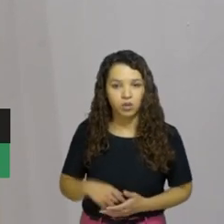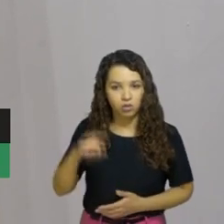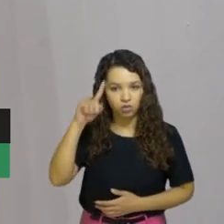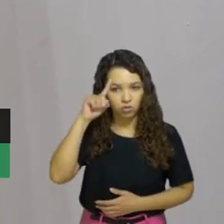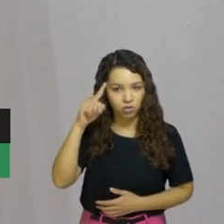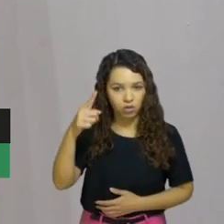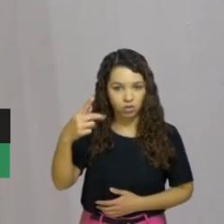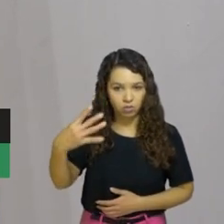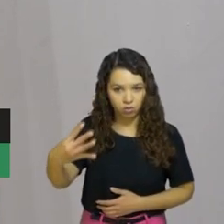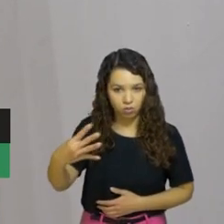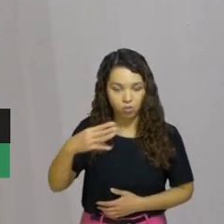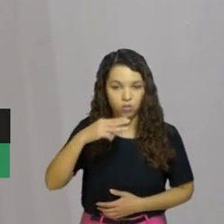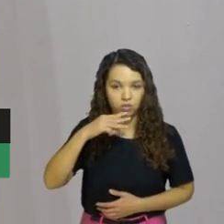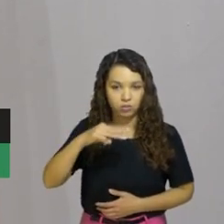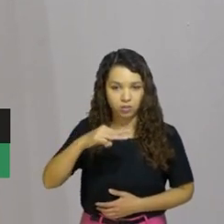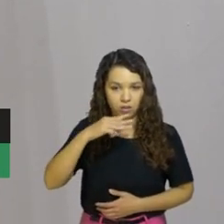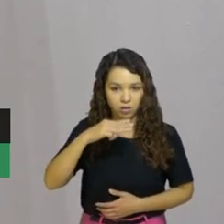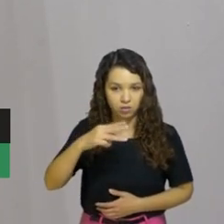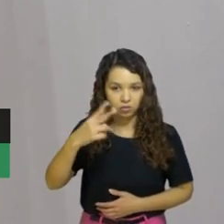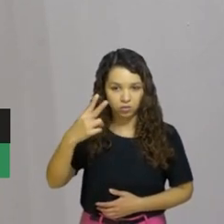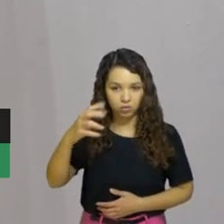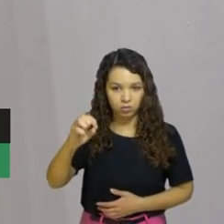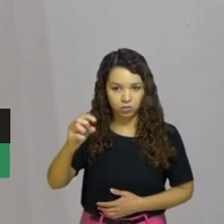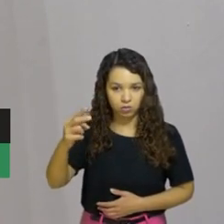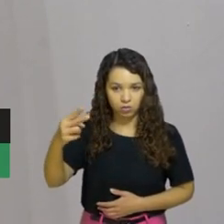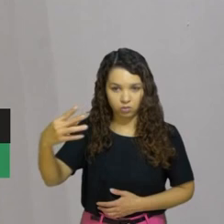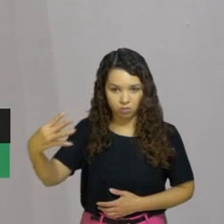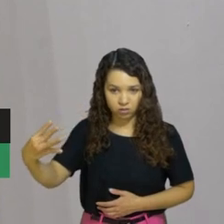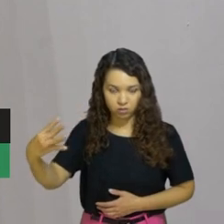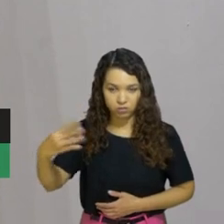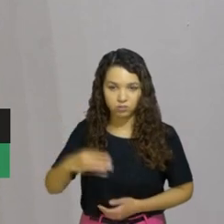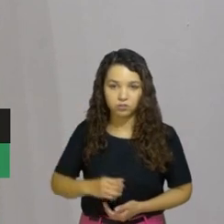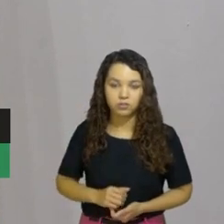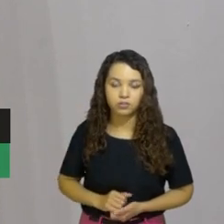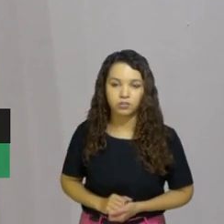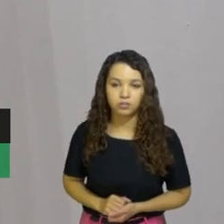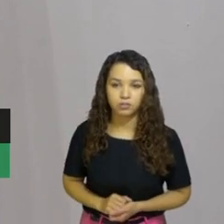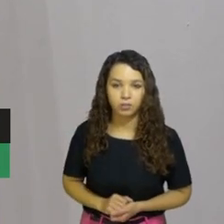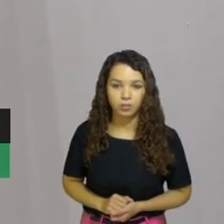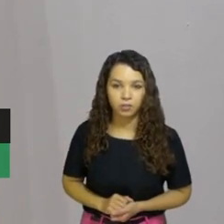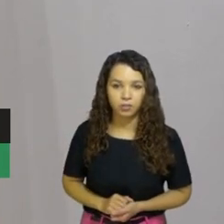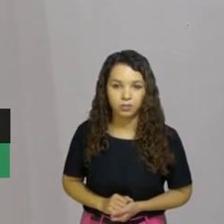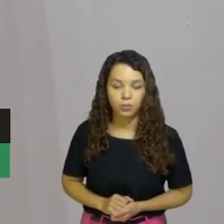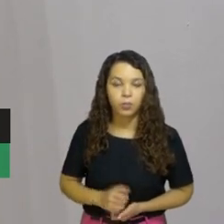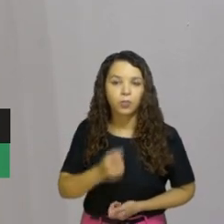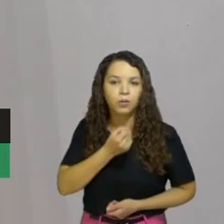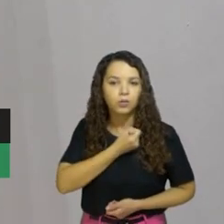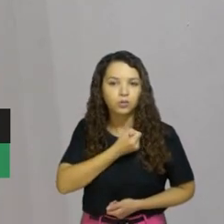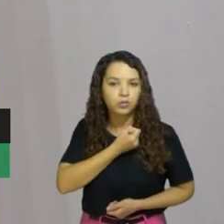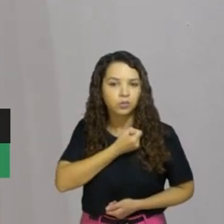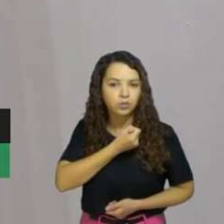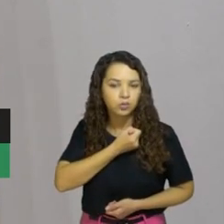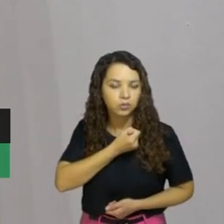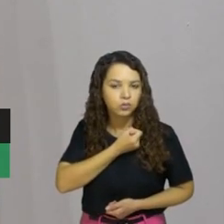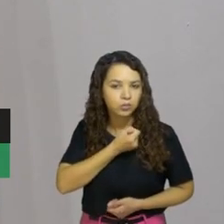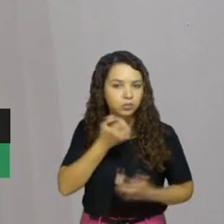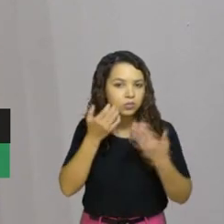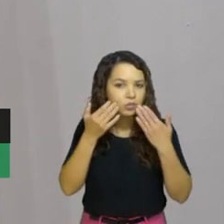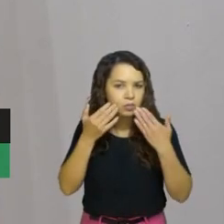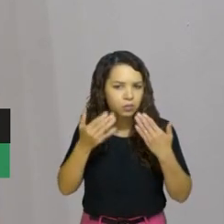14 de maio de 2024. Os números colocam a tragédia